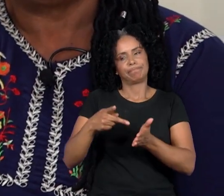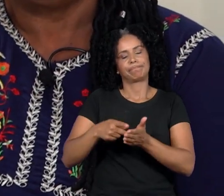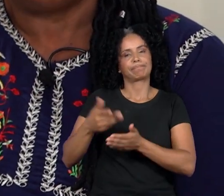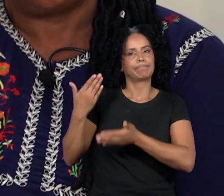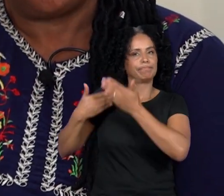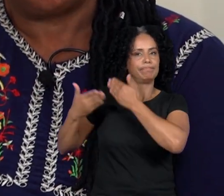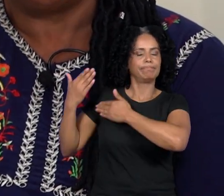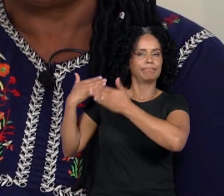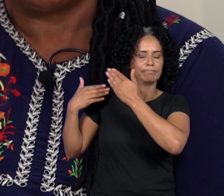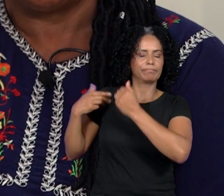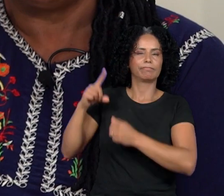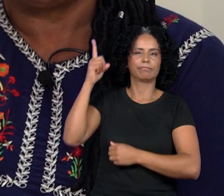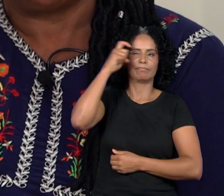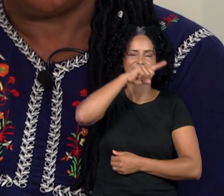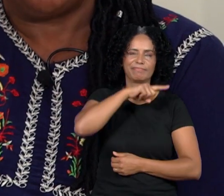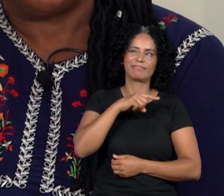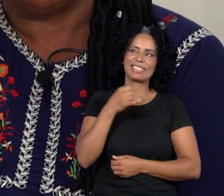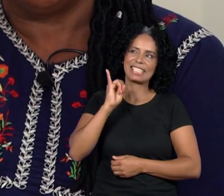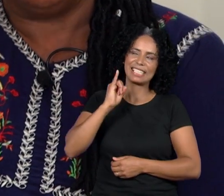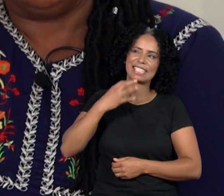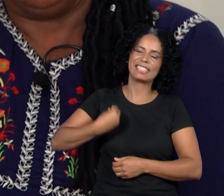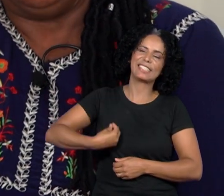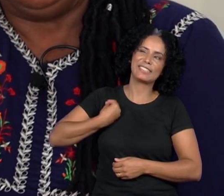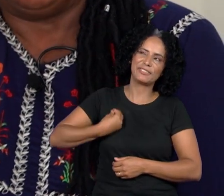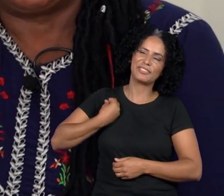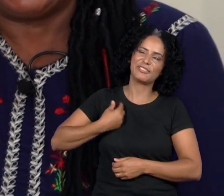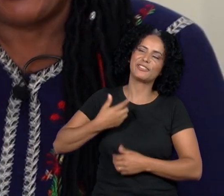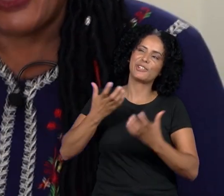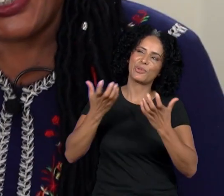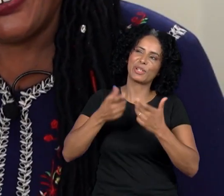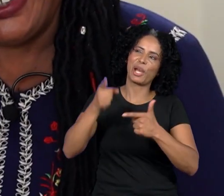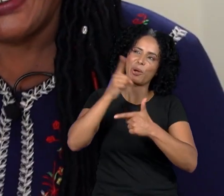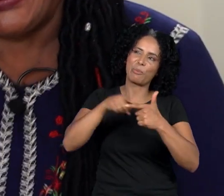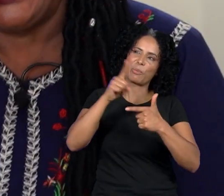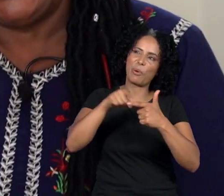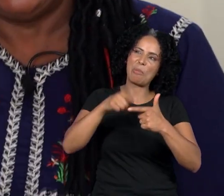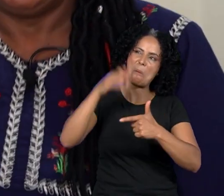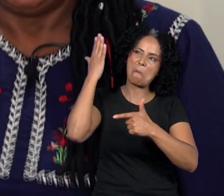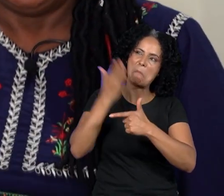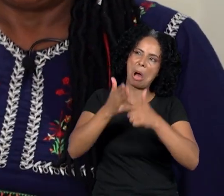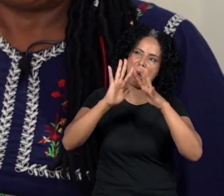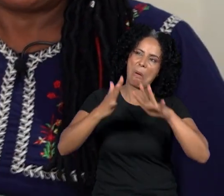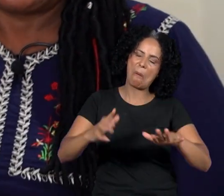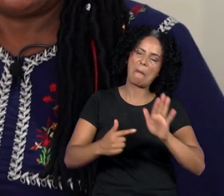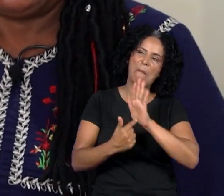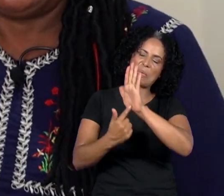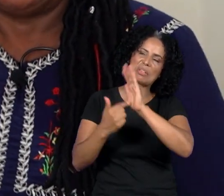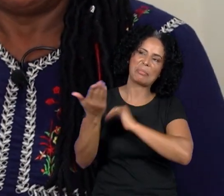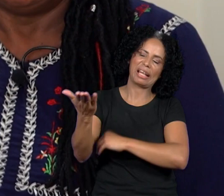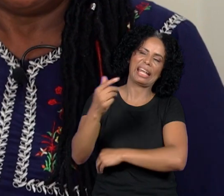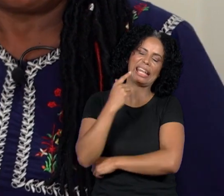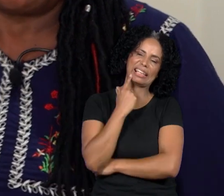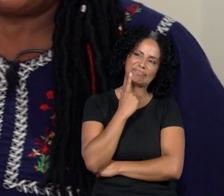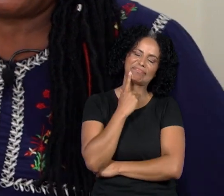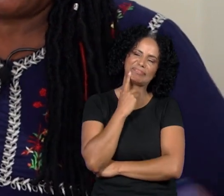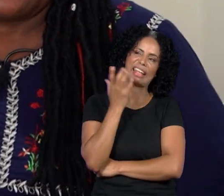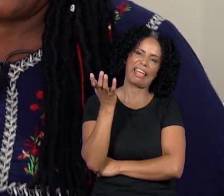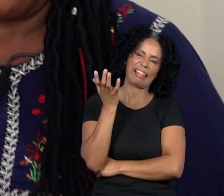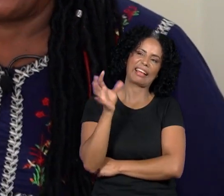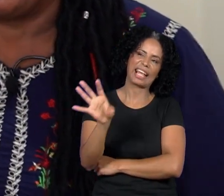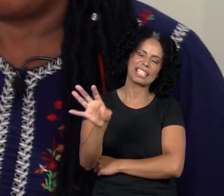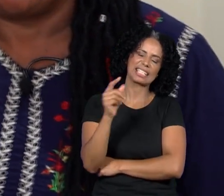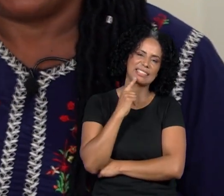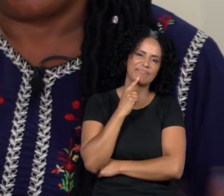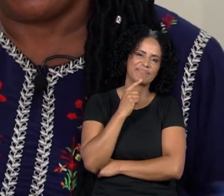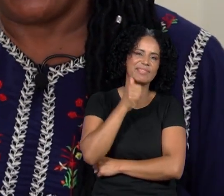nós matamos muita cobra e mostramos muita cobra. E continuamos fazendo isso, entendeu? Que é o que ela queria. Como a vida das